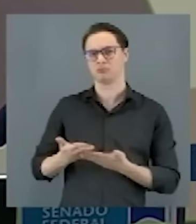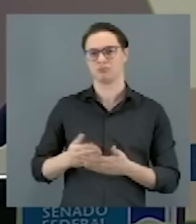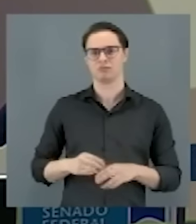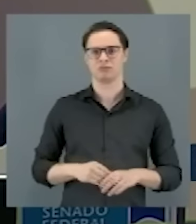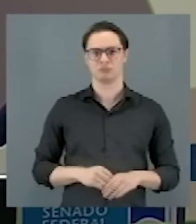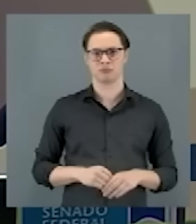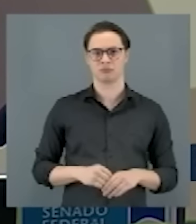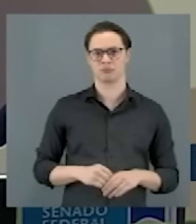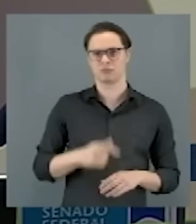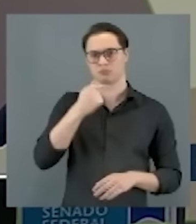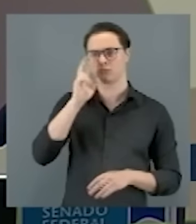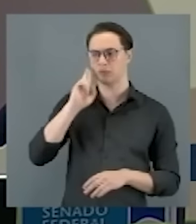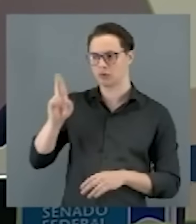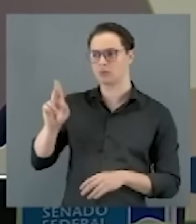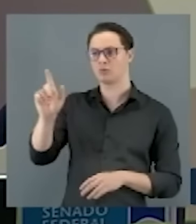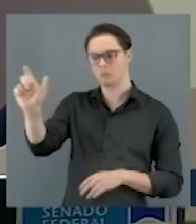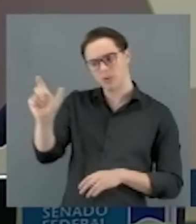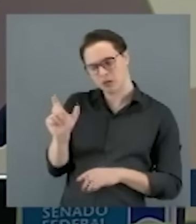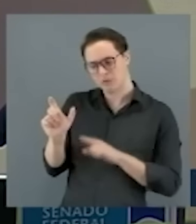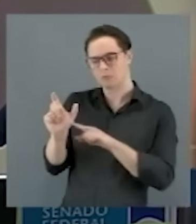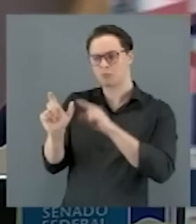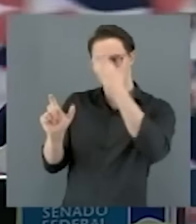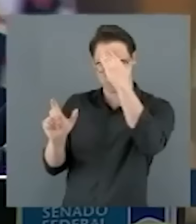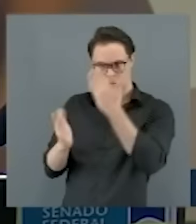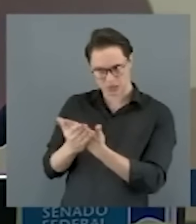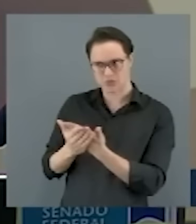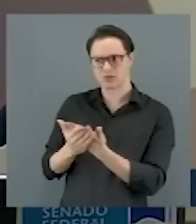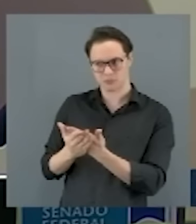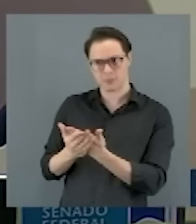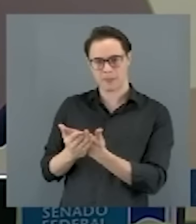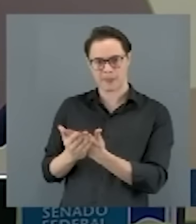Vossa Excelência, a palavra de Vossa Excelência nessa casa